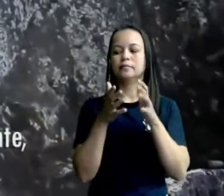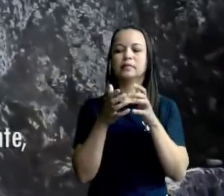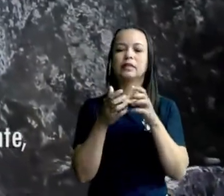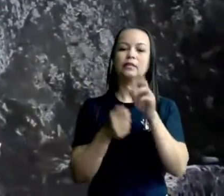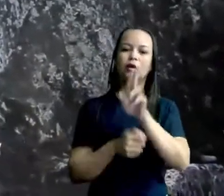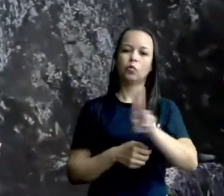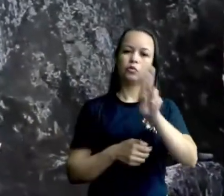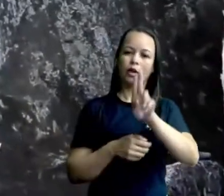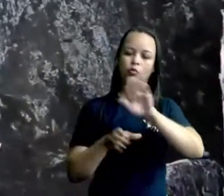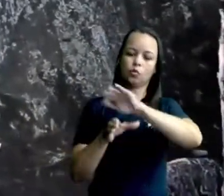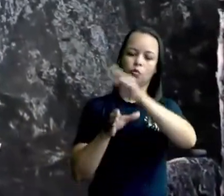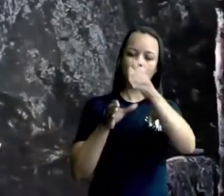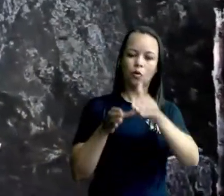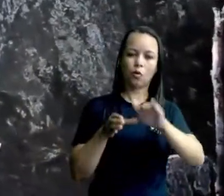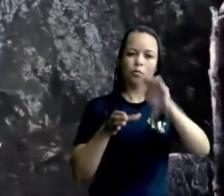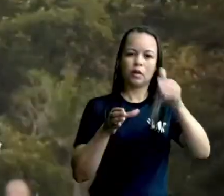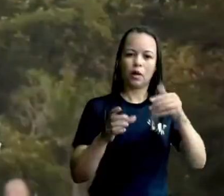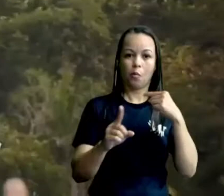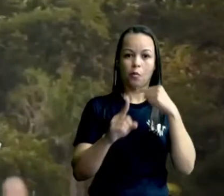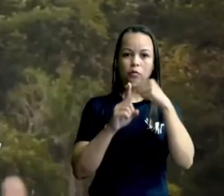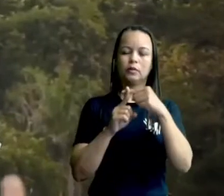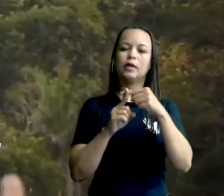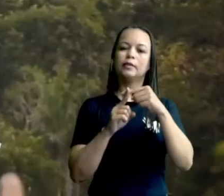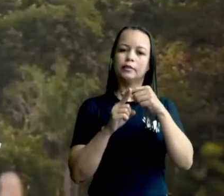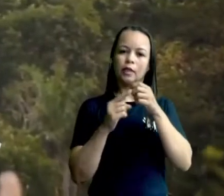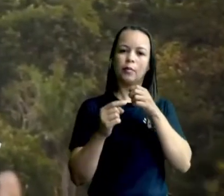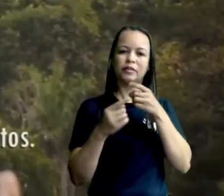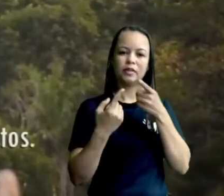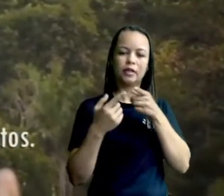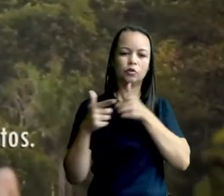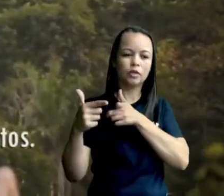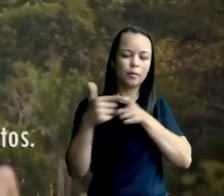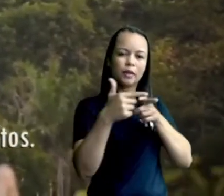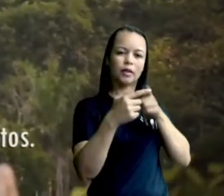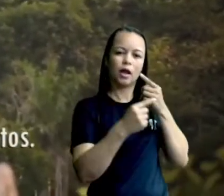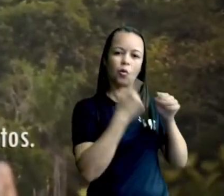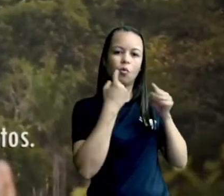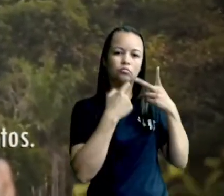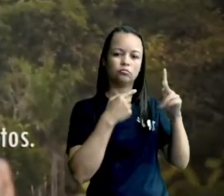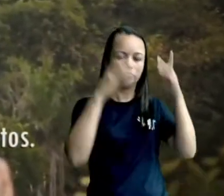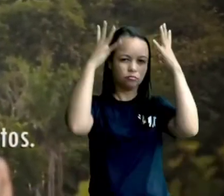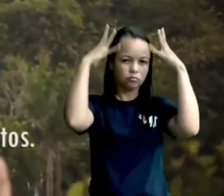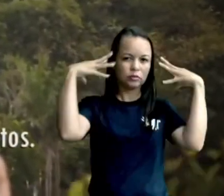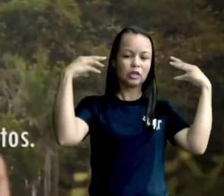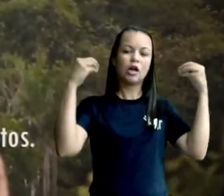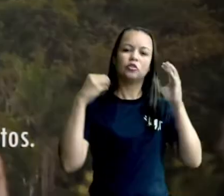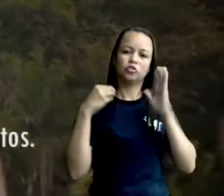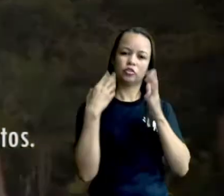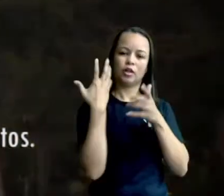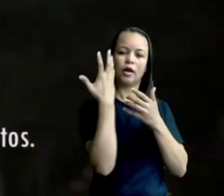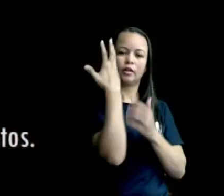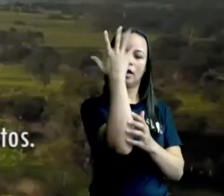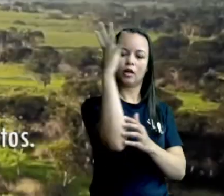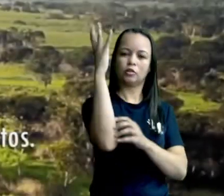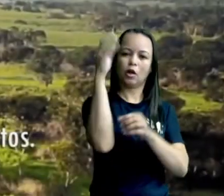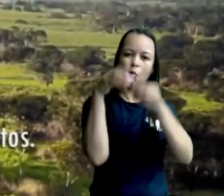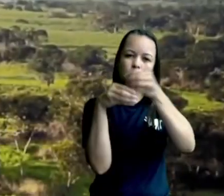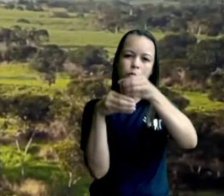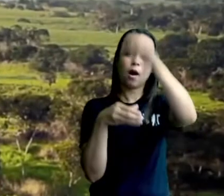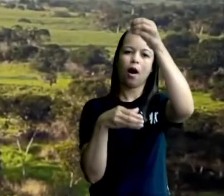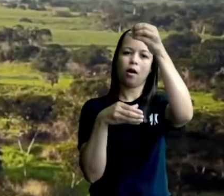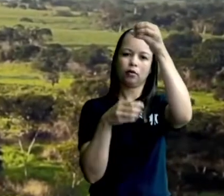nome ao monte, também serviram de armadilhas contra os holandeses, já que foram cortados em seu tronco em forma de